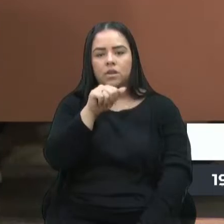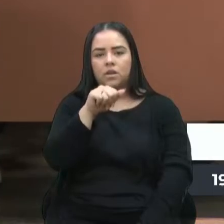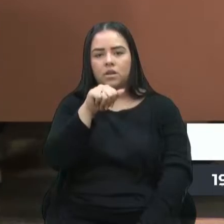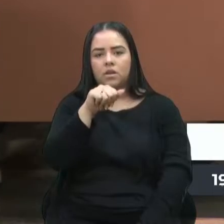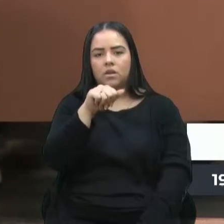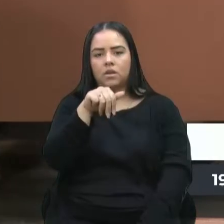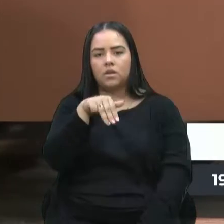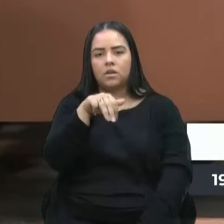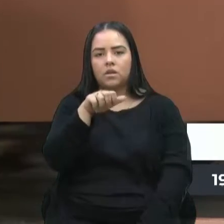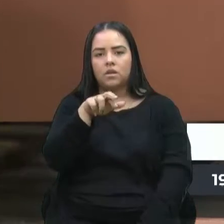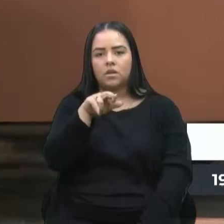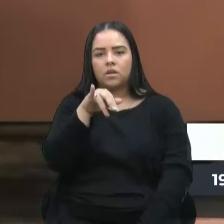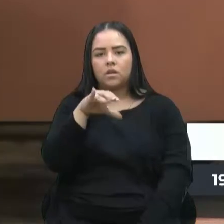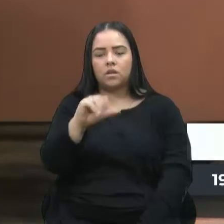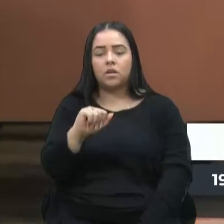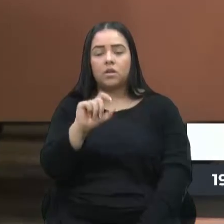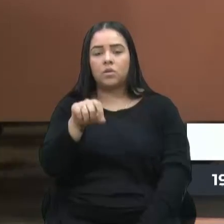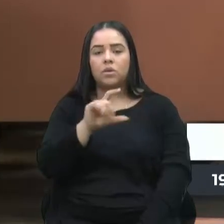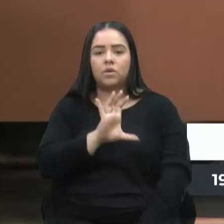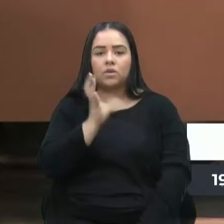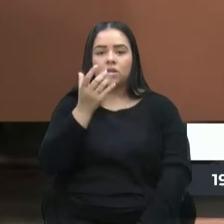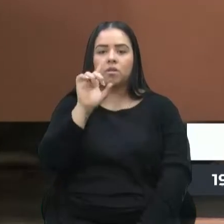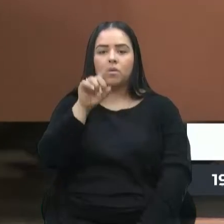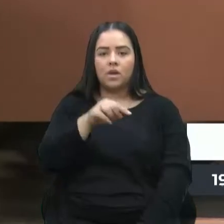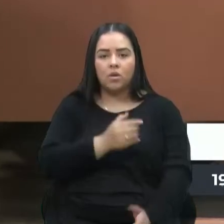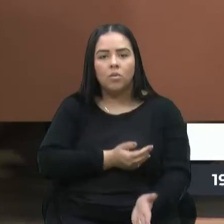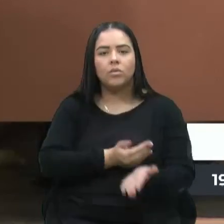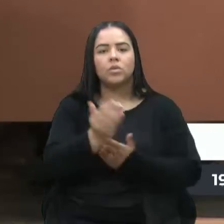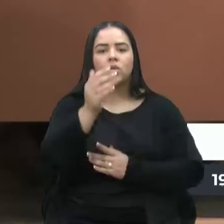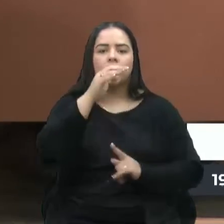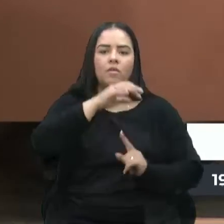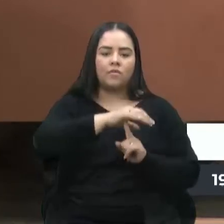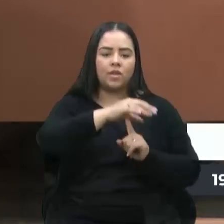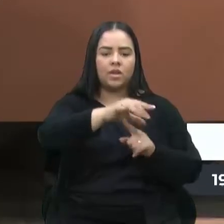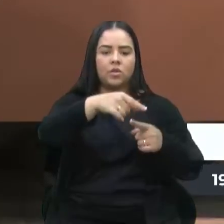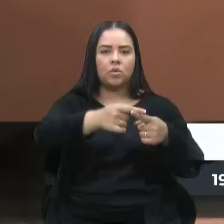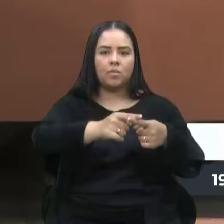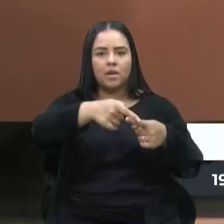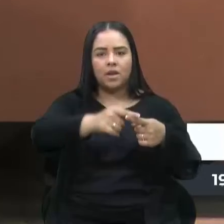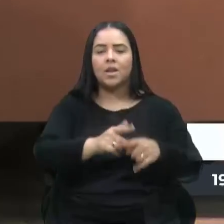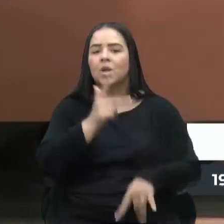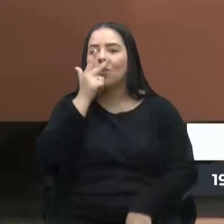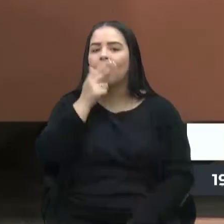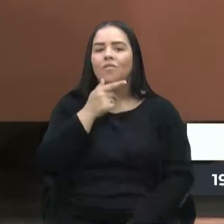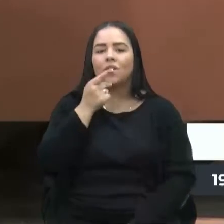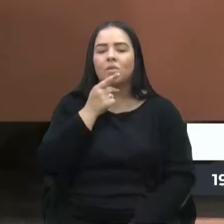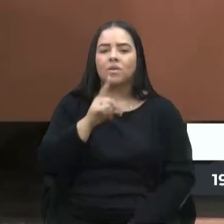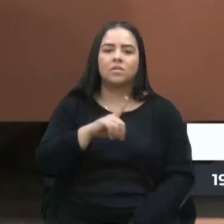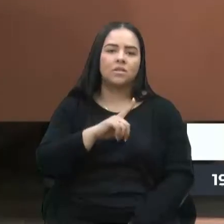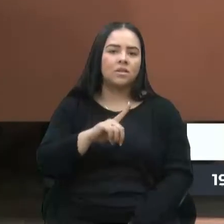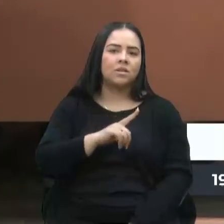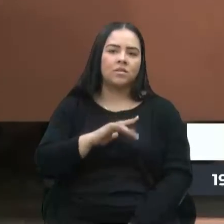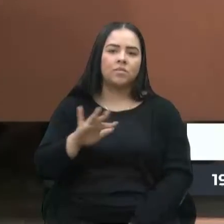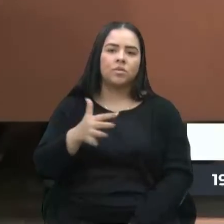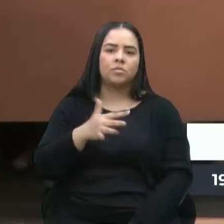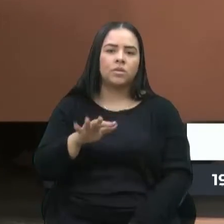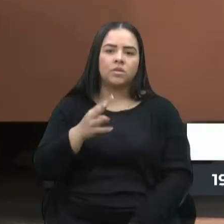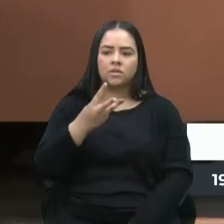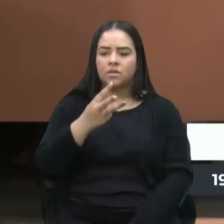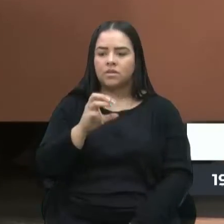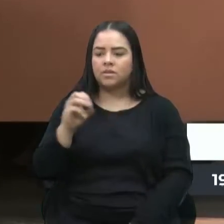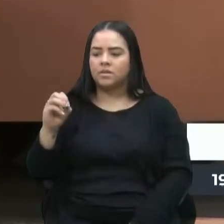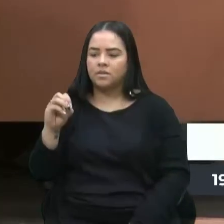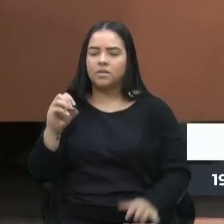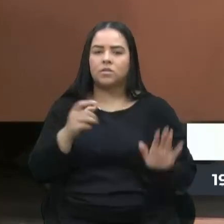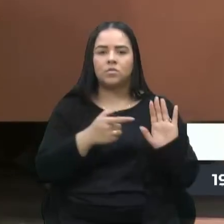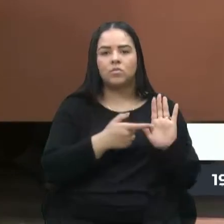deste movimento foi a grande feira do Parque é uma feira como foi dito aqui tem hoje praticamente 300